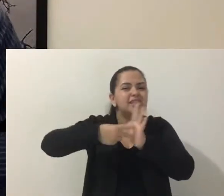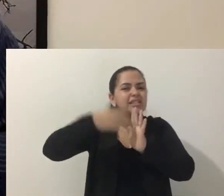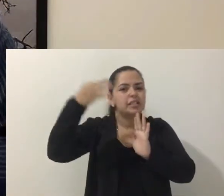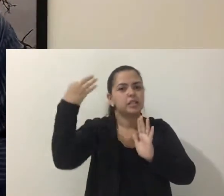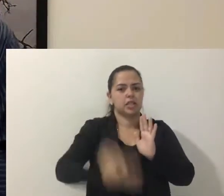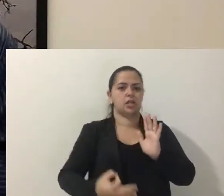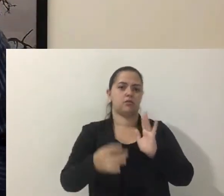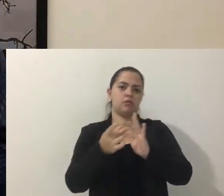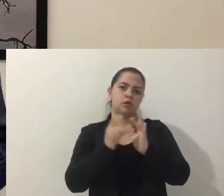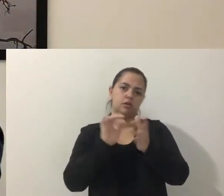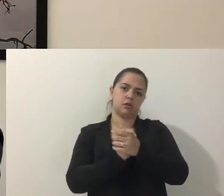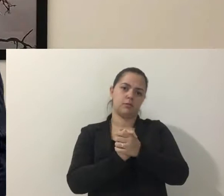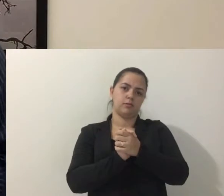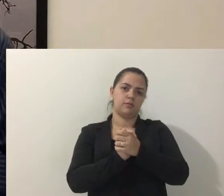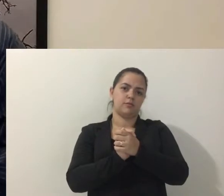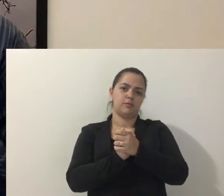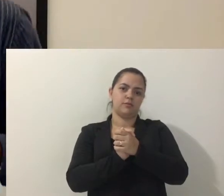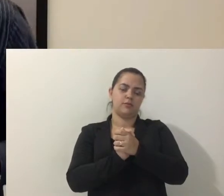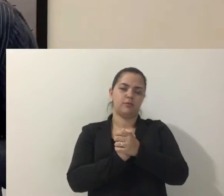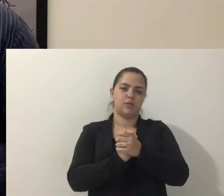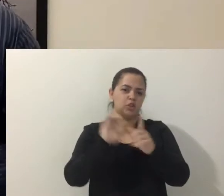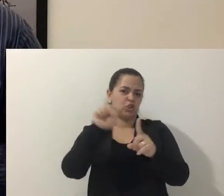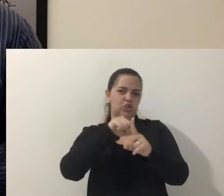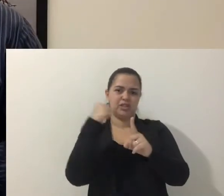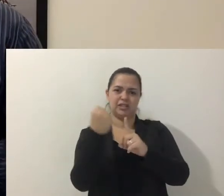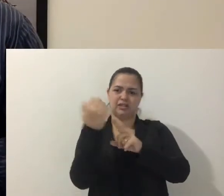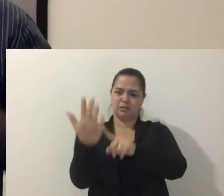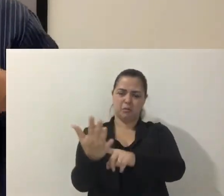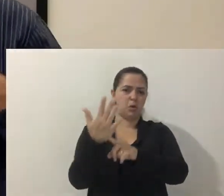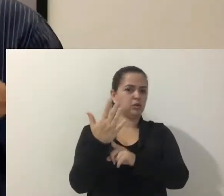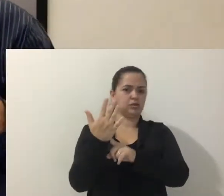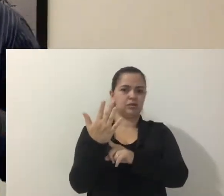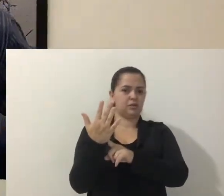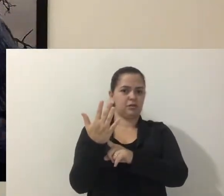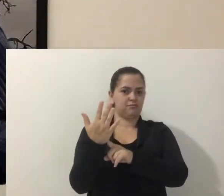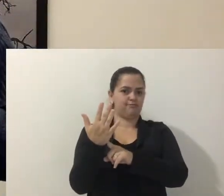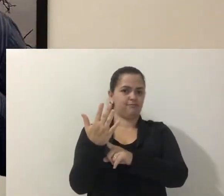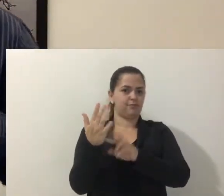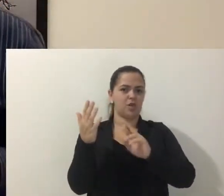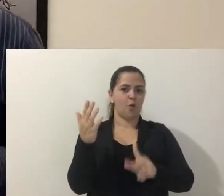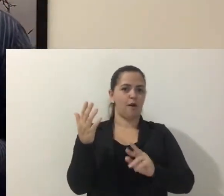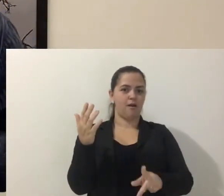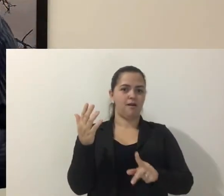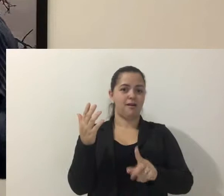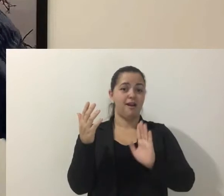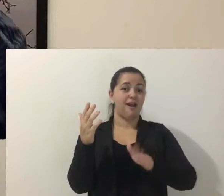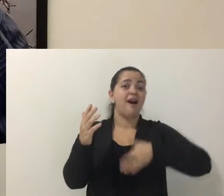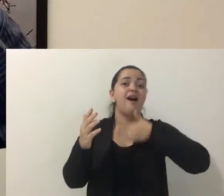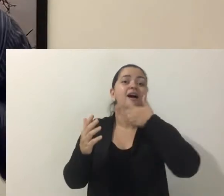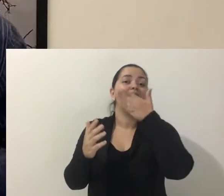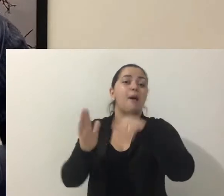que a sociedade apresenta ou defende. O nosso conceito de casamento